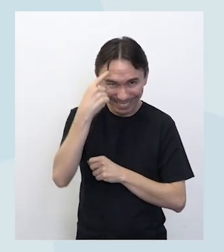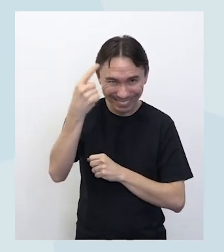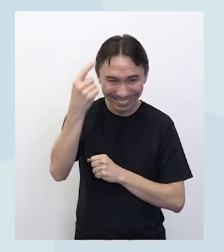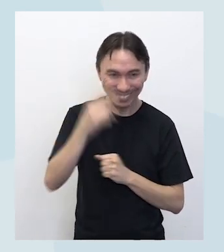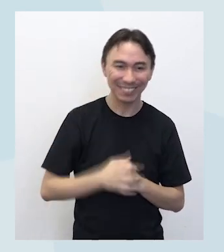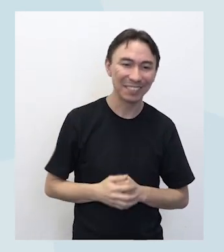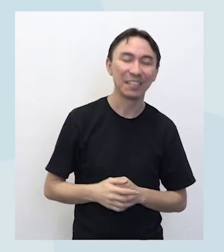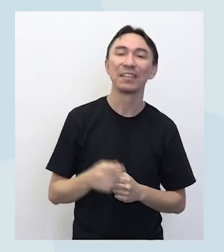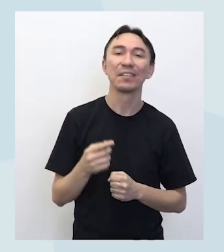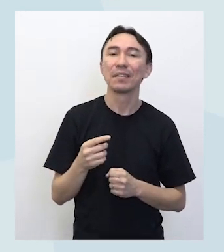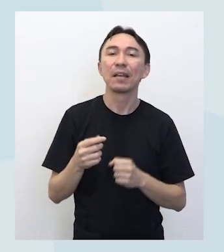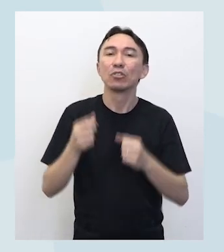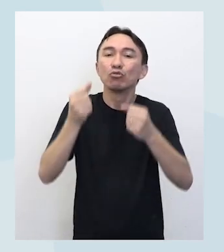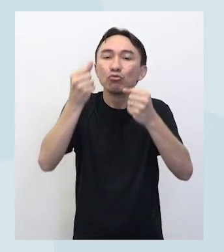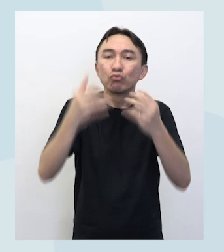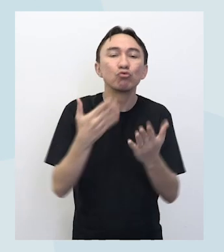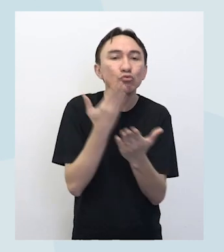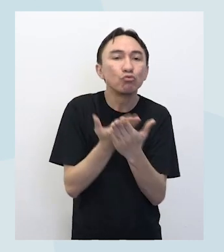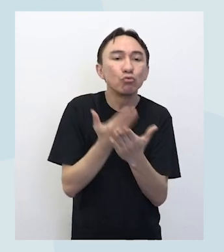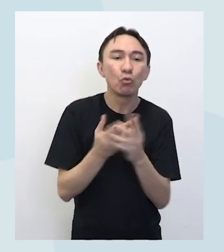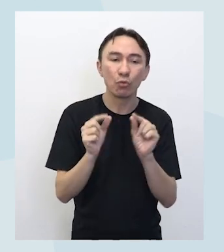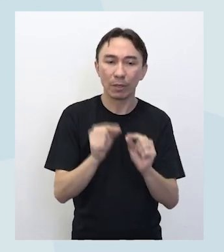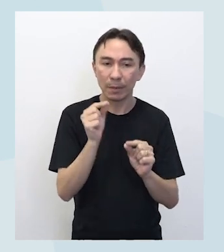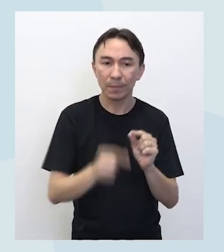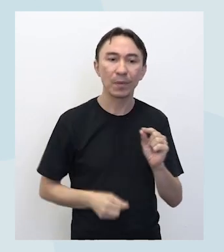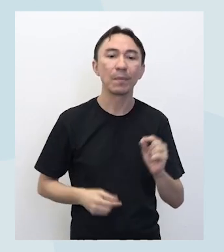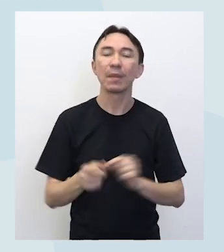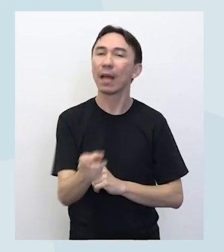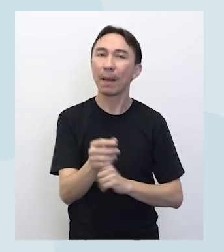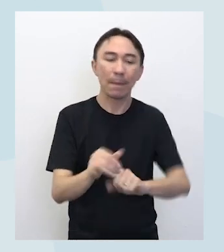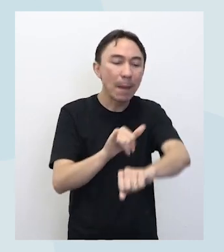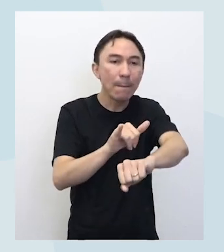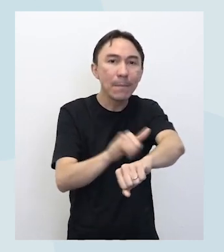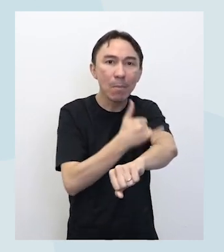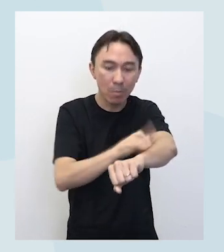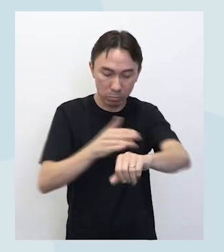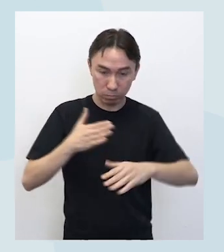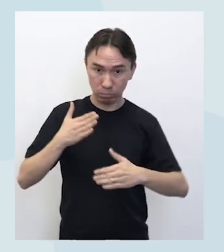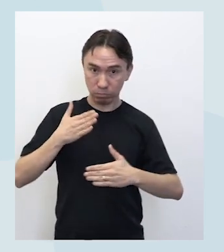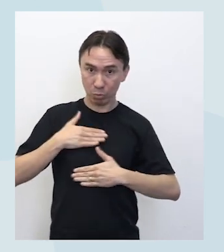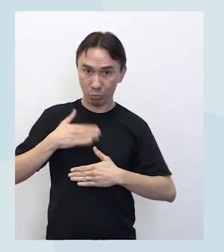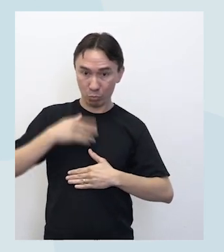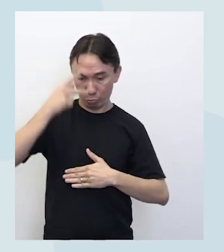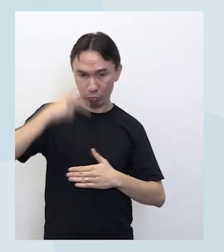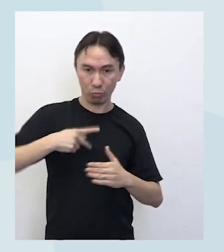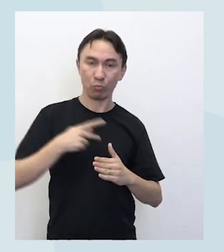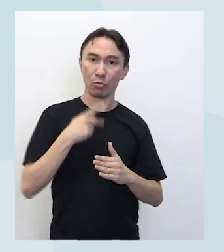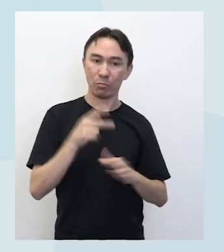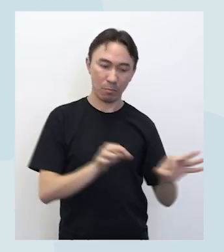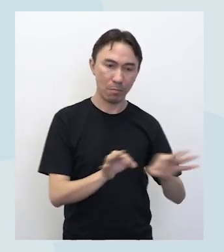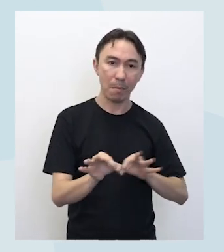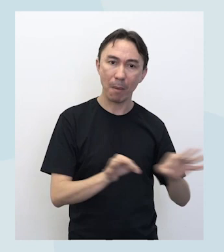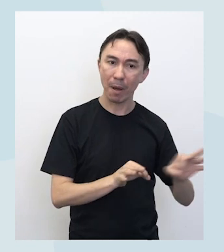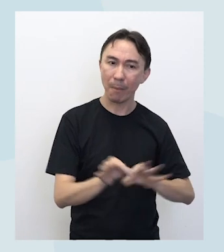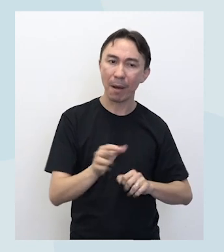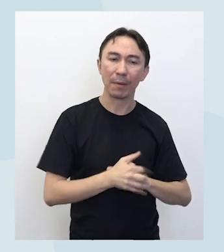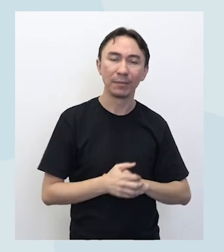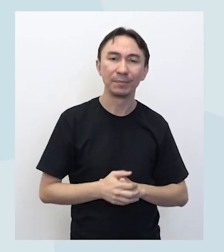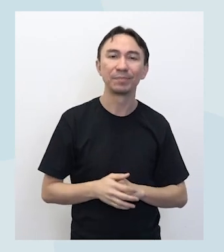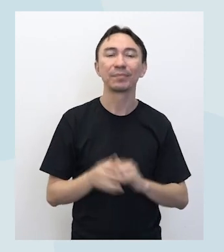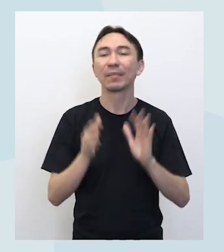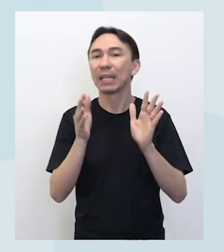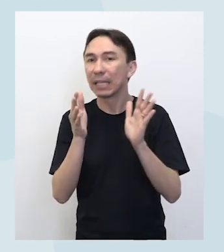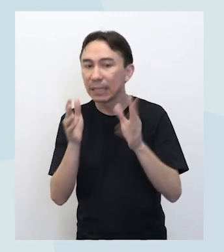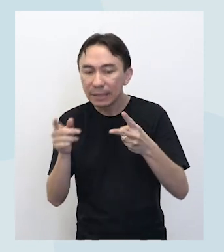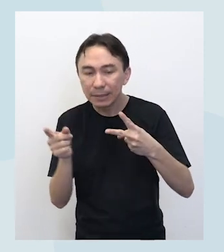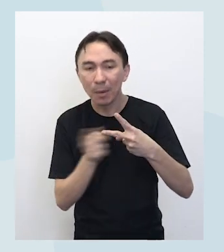sobre o plano estratégico pessoal, e a gente tem falado sobre isso desde o começo do terceiro bimestre. A gente falou